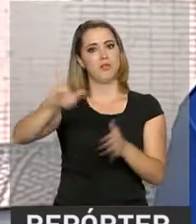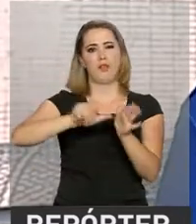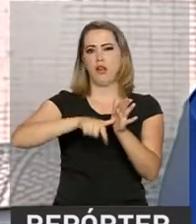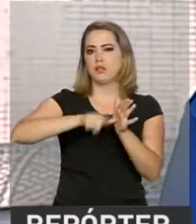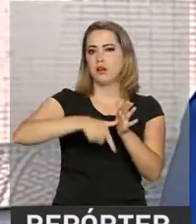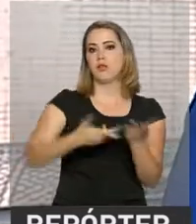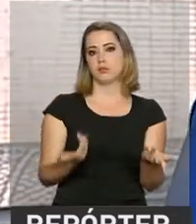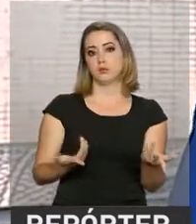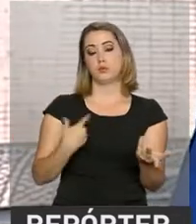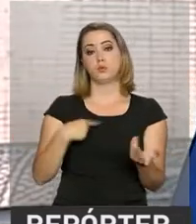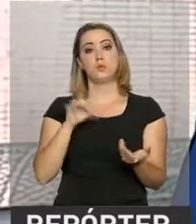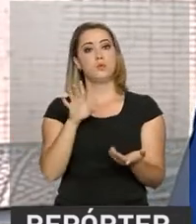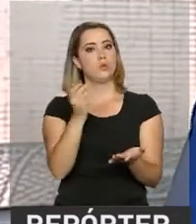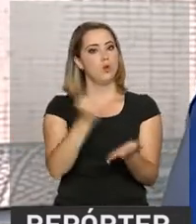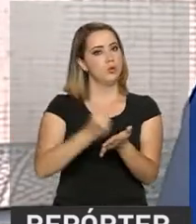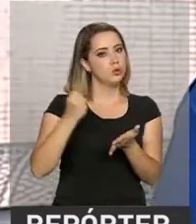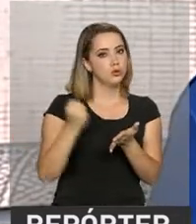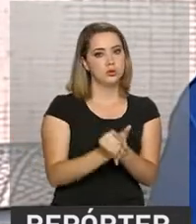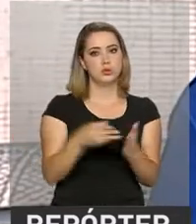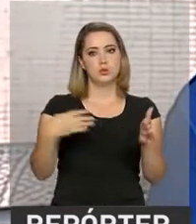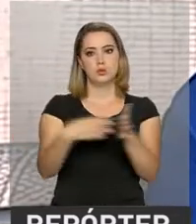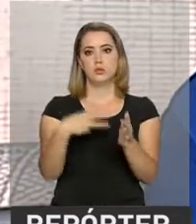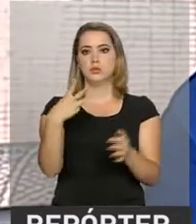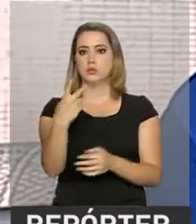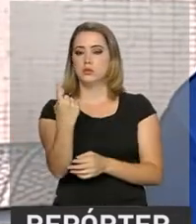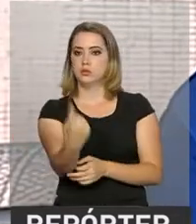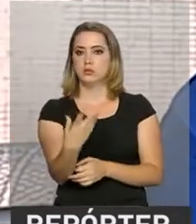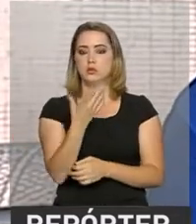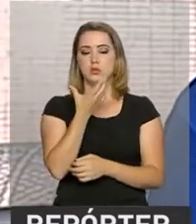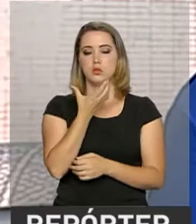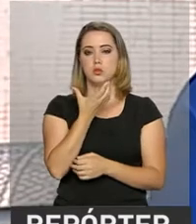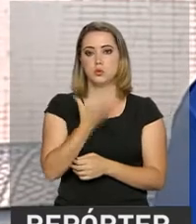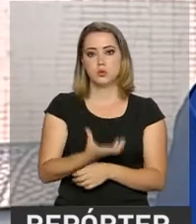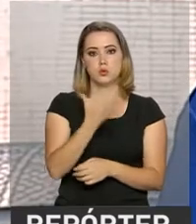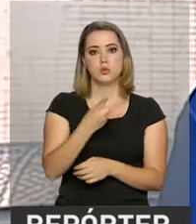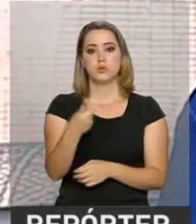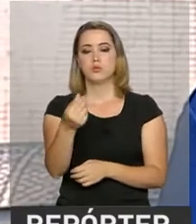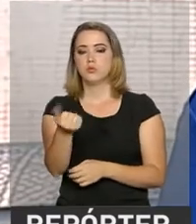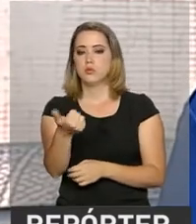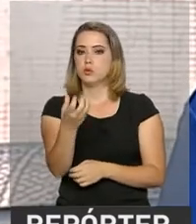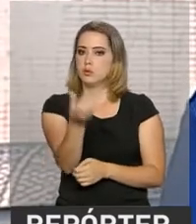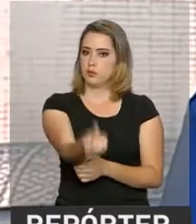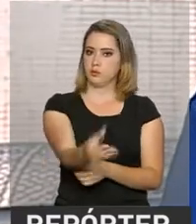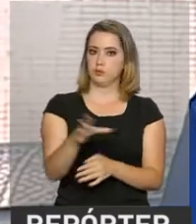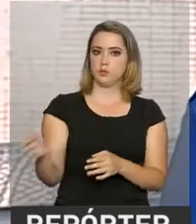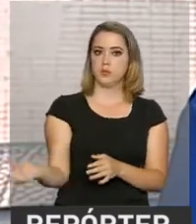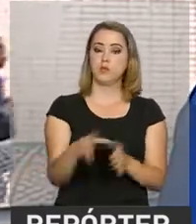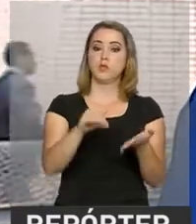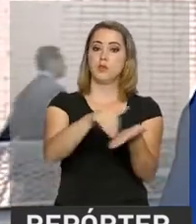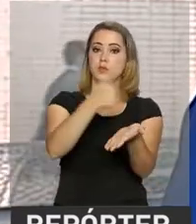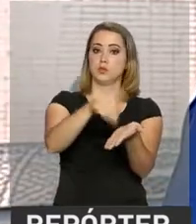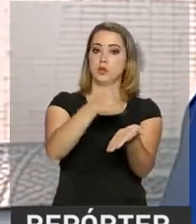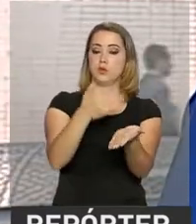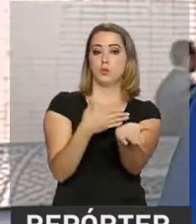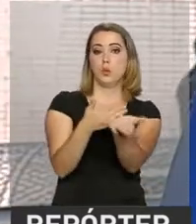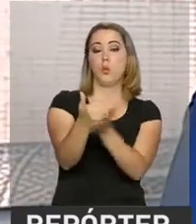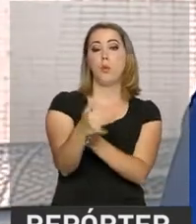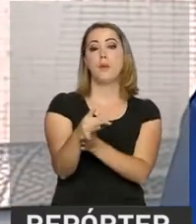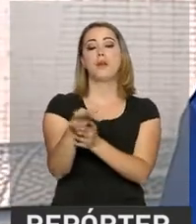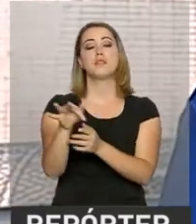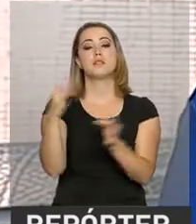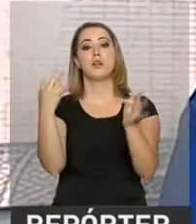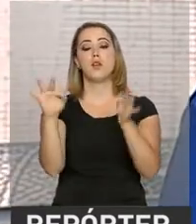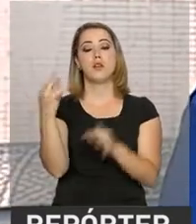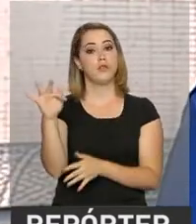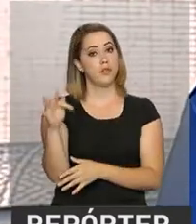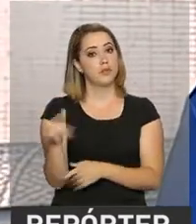para os contratos formalizados até 31 de dezembro de 2016. As novas inscrições estão previstas para fevereiro. E mesmo